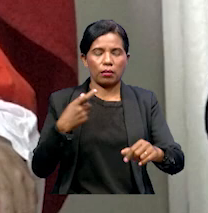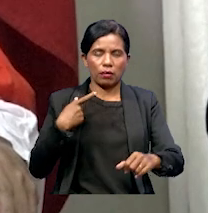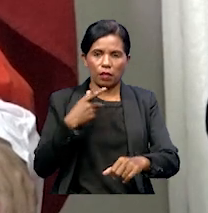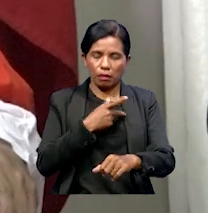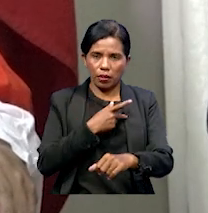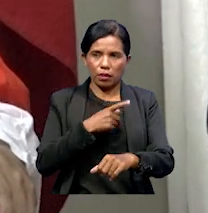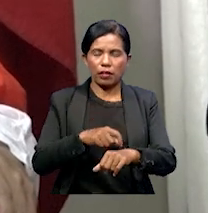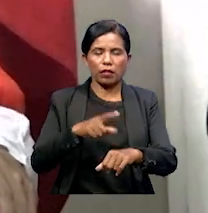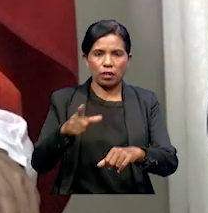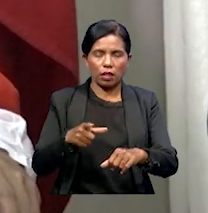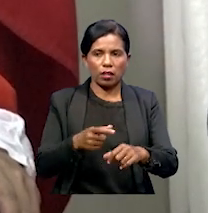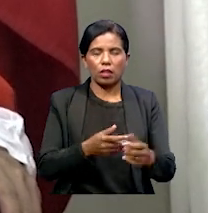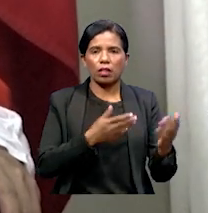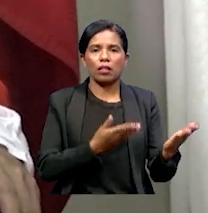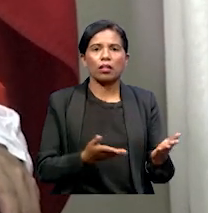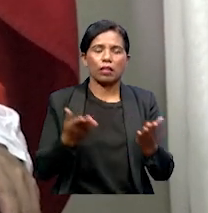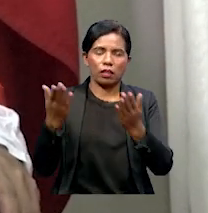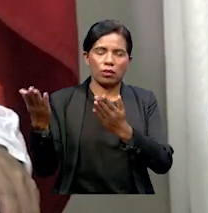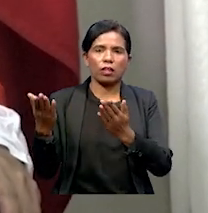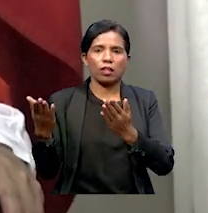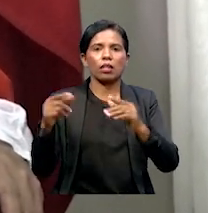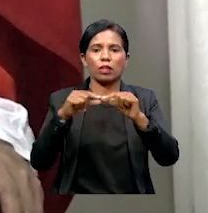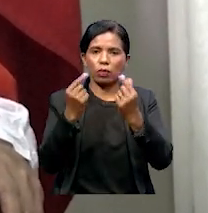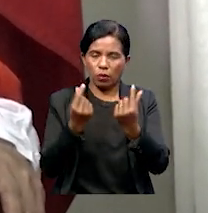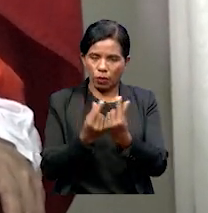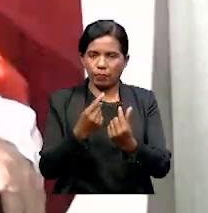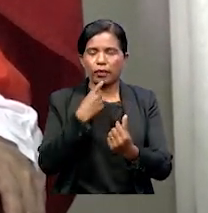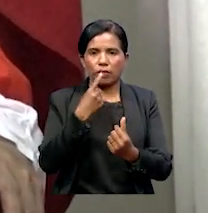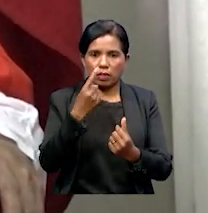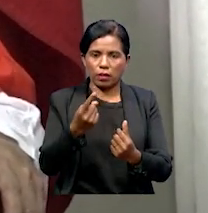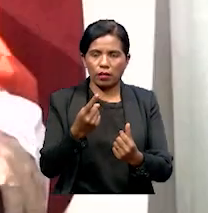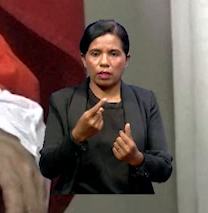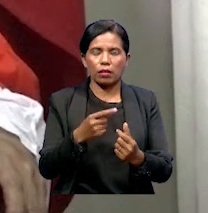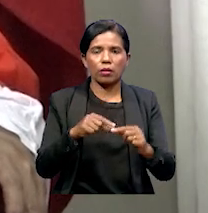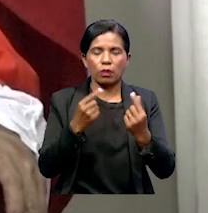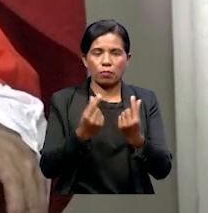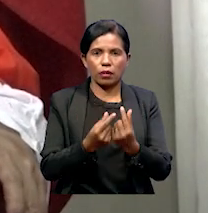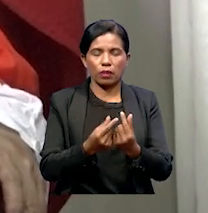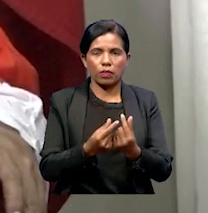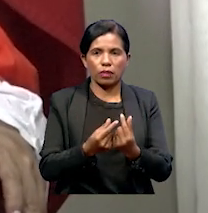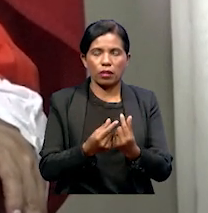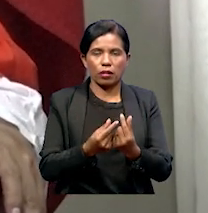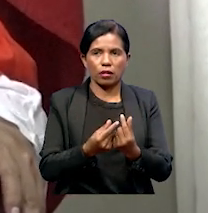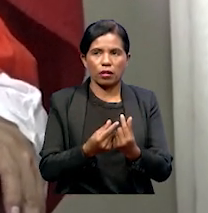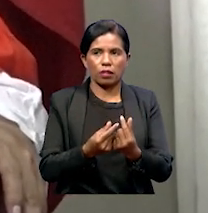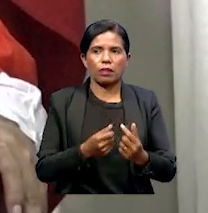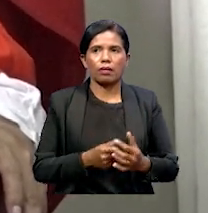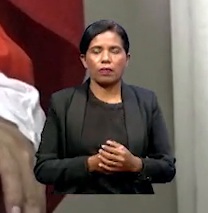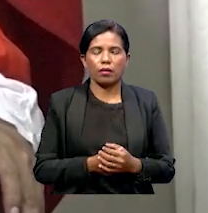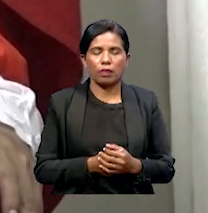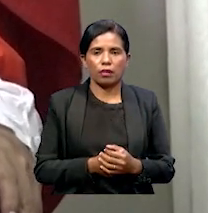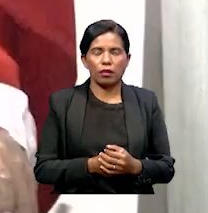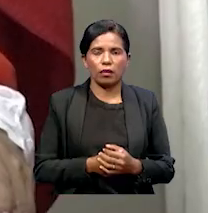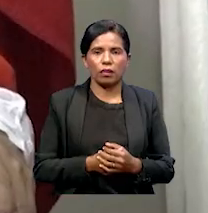nos delega, equipa ida, na minha chefia, você. Distinta deputada, a senhora Angelina